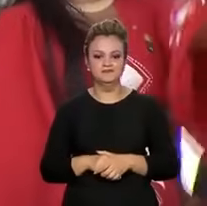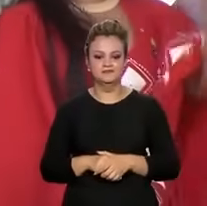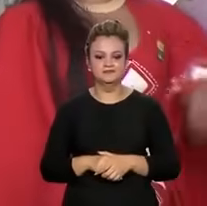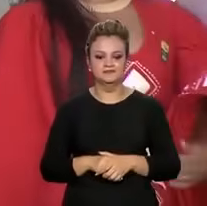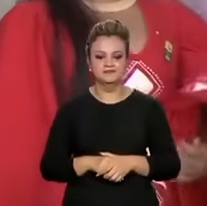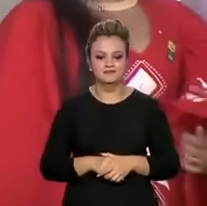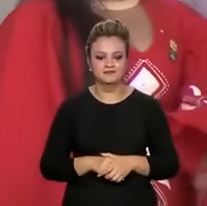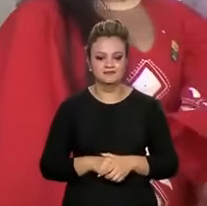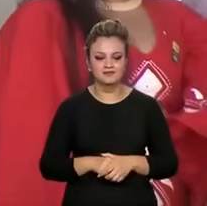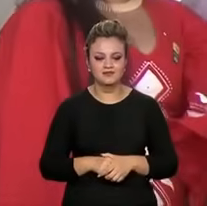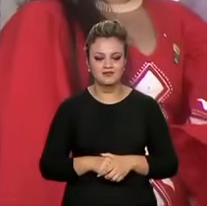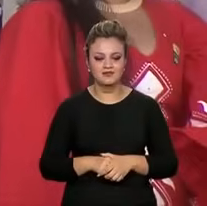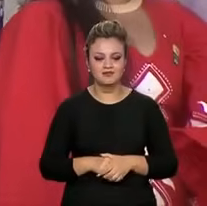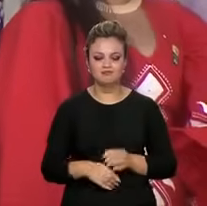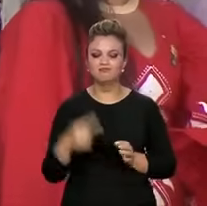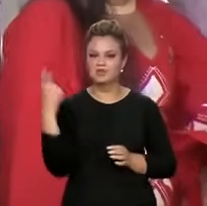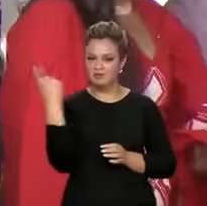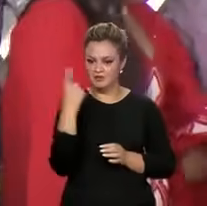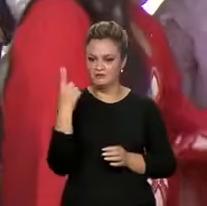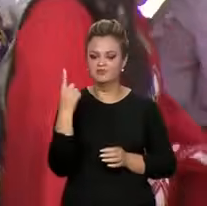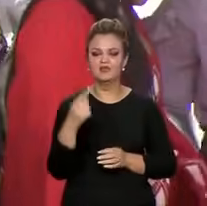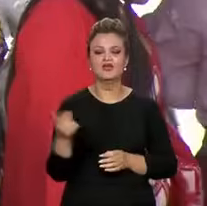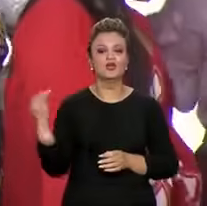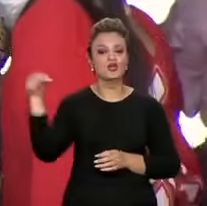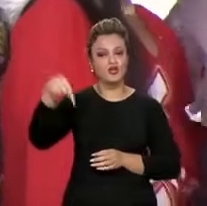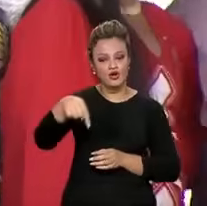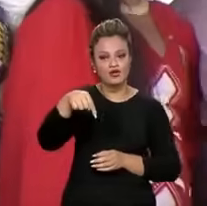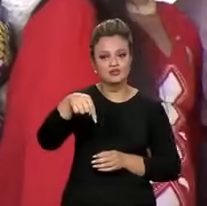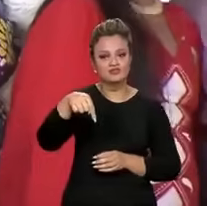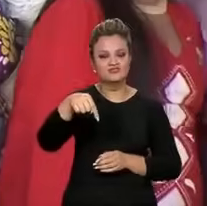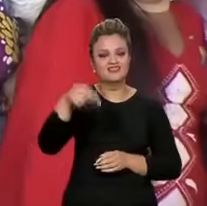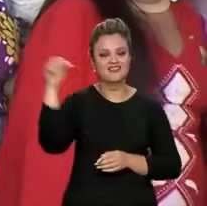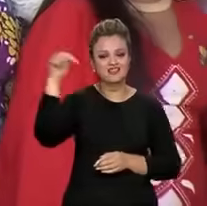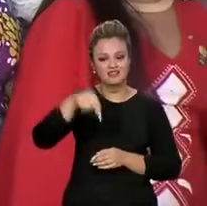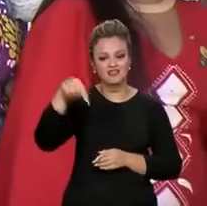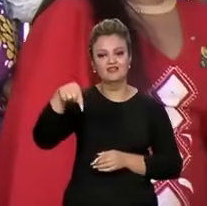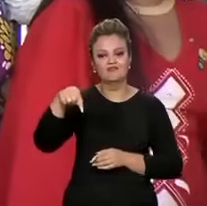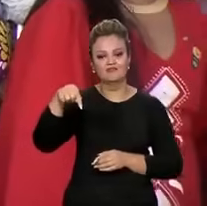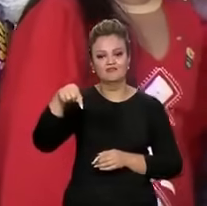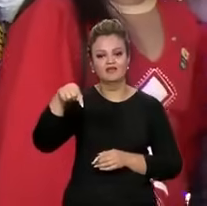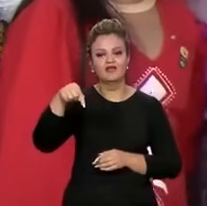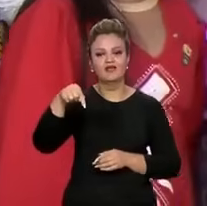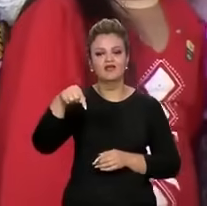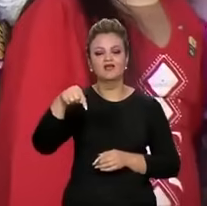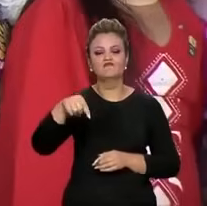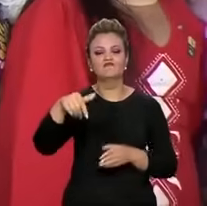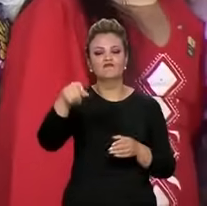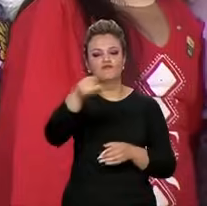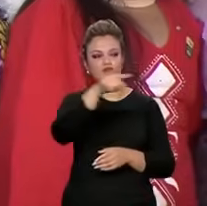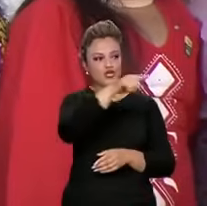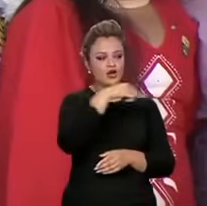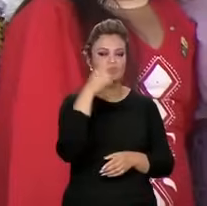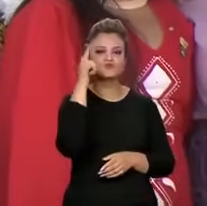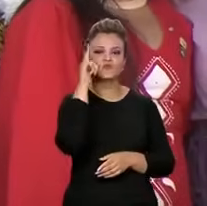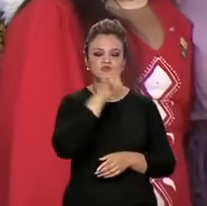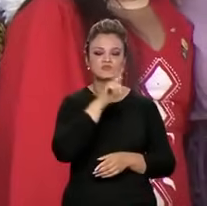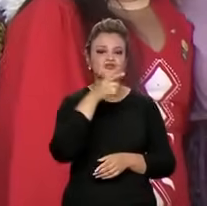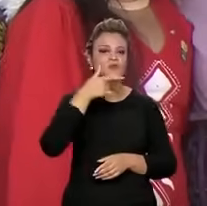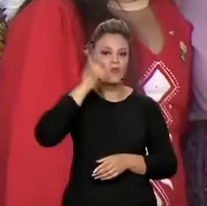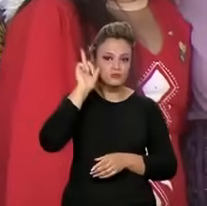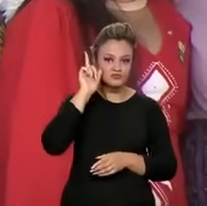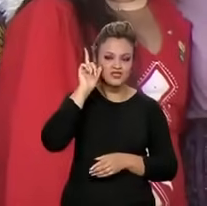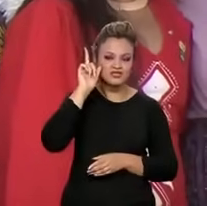em primeiro lugar nós chegamos aqui com a votação ontem